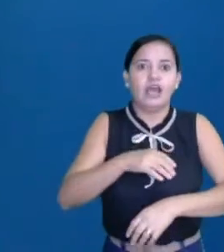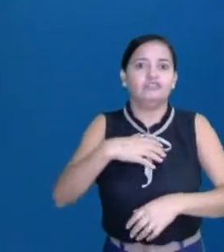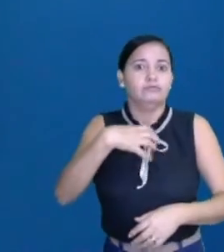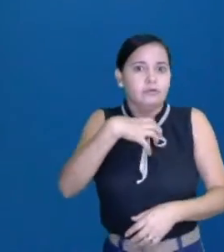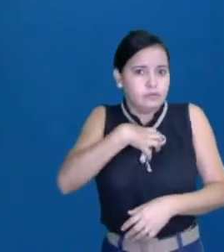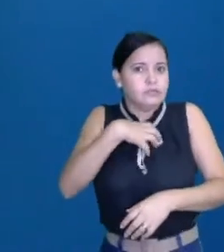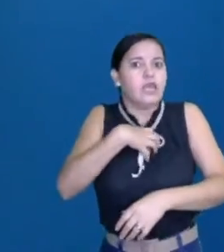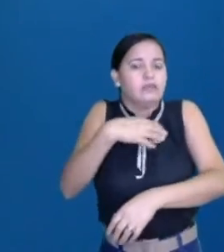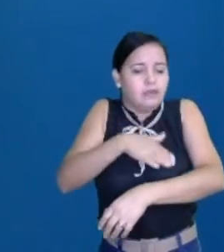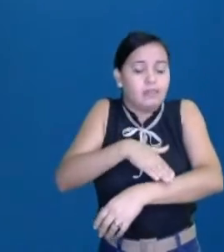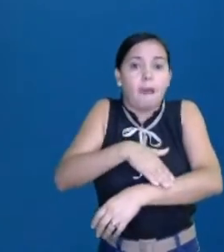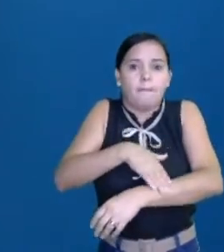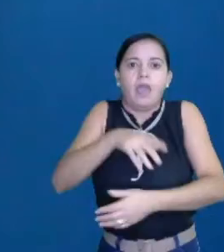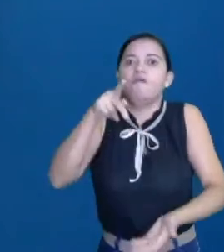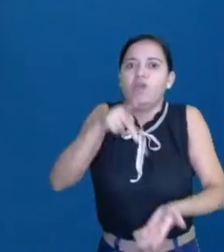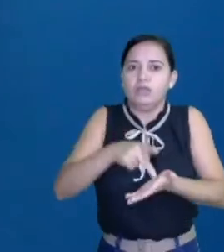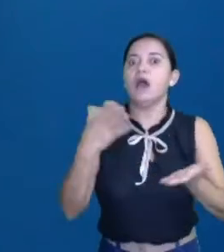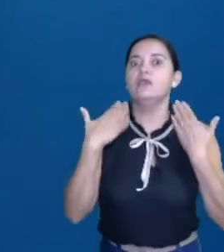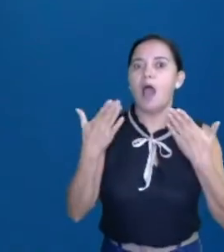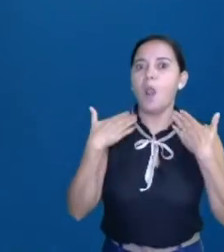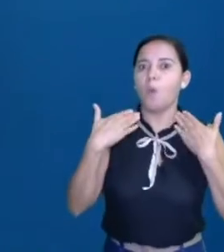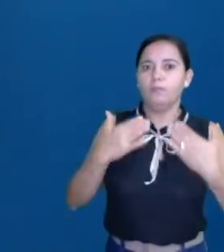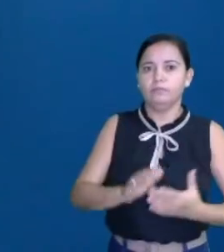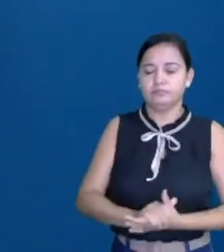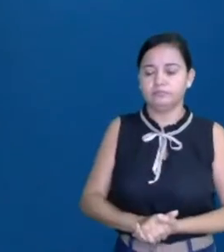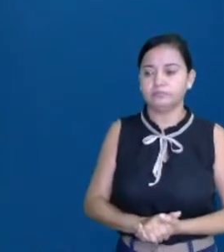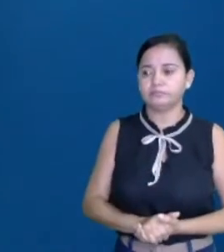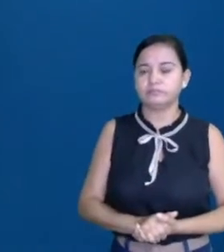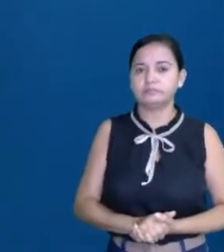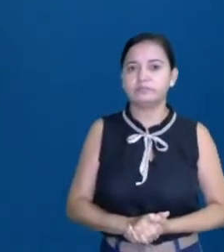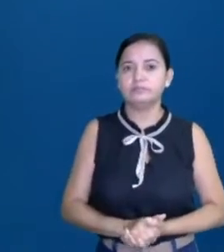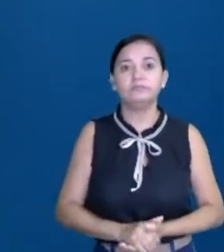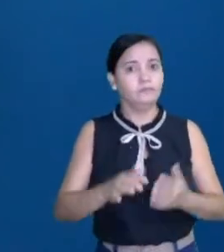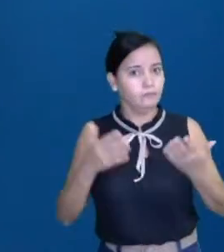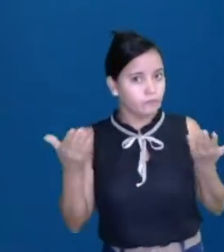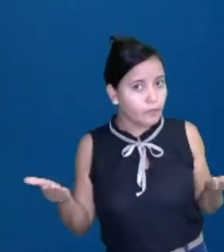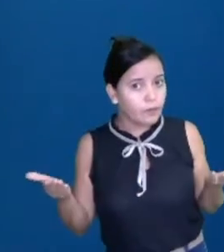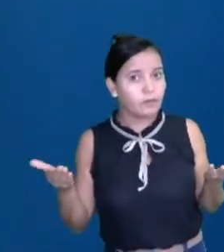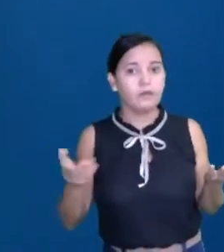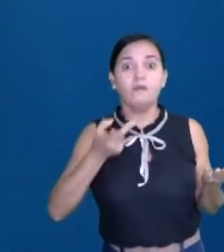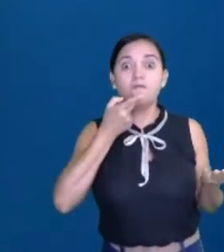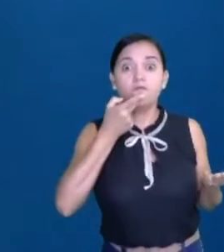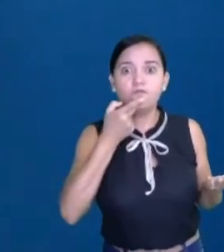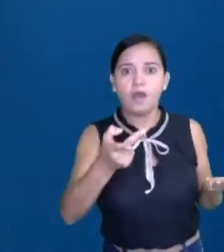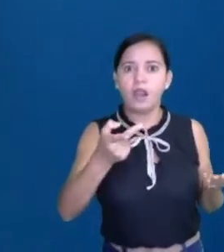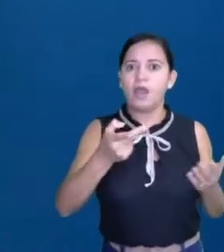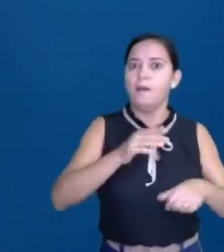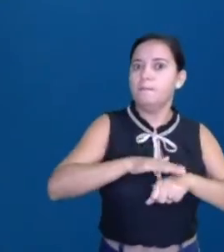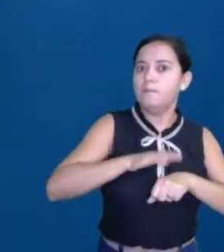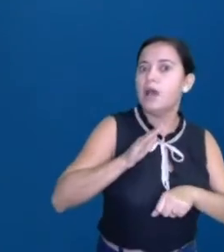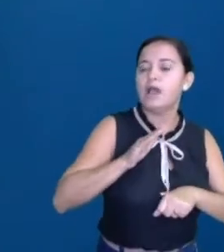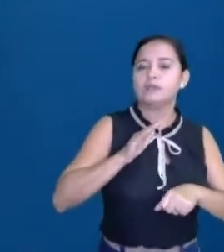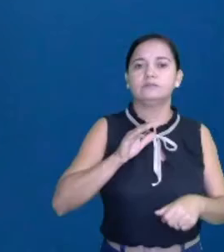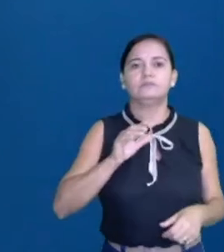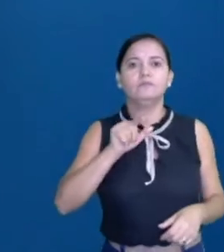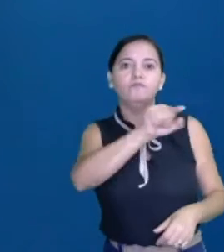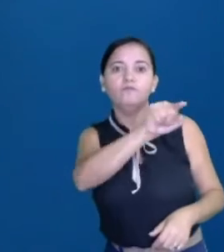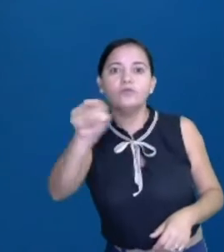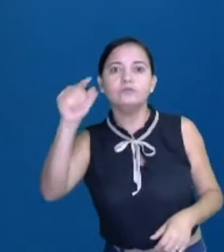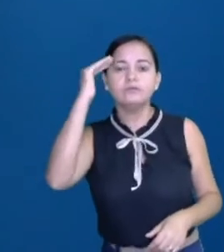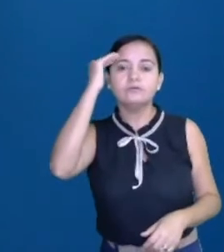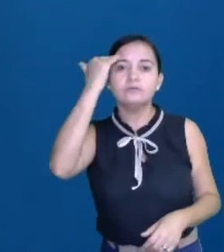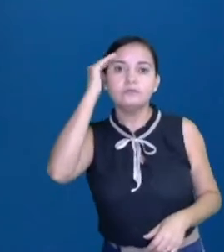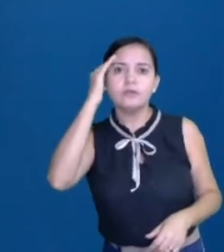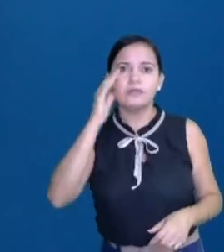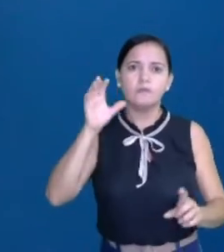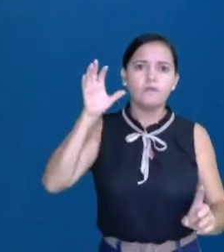pele. Produção, o nosso próximo slide, tá? E aí, falar um pouquinho mais assim, para vocês entenderem qual é realmente